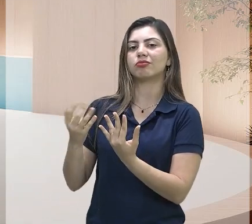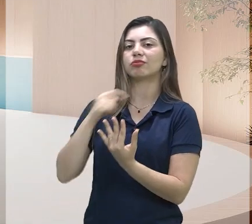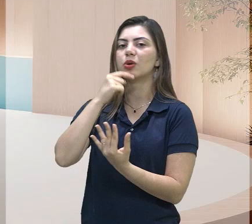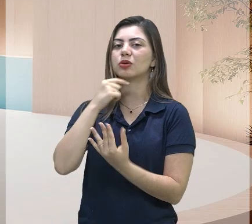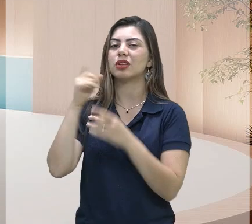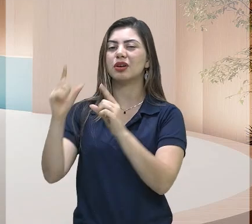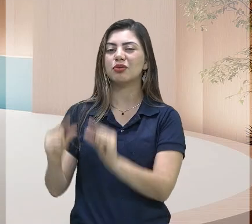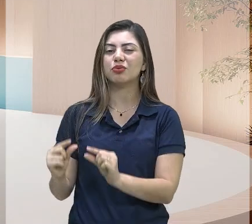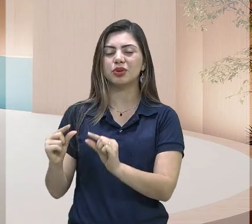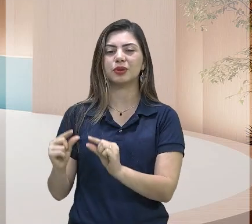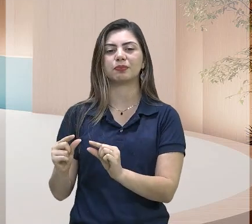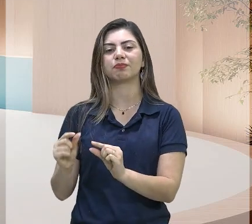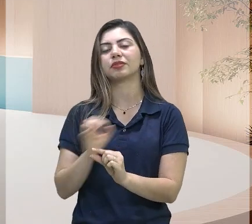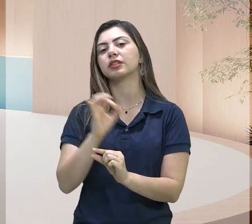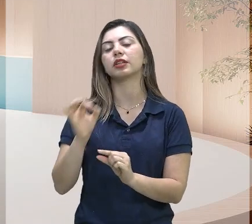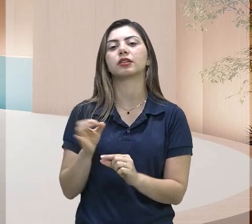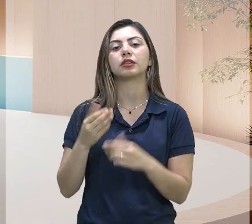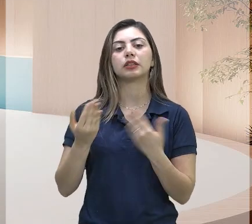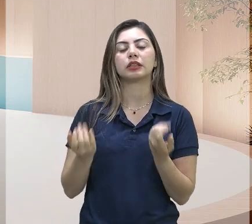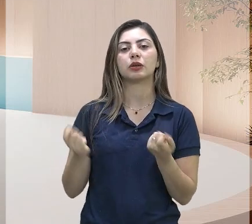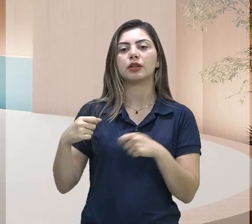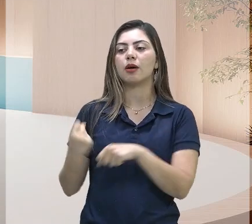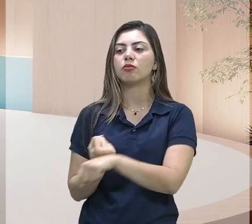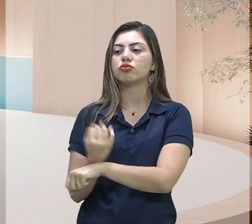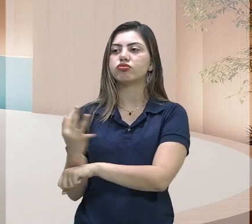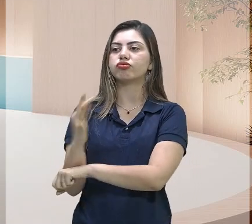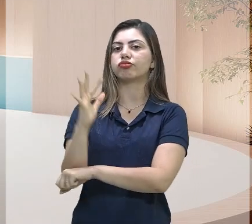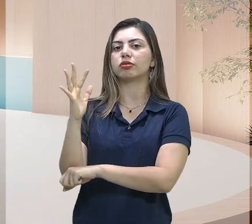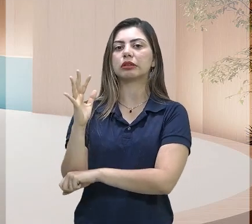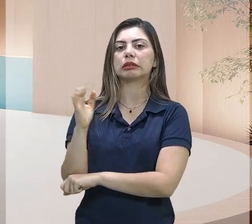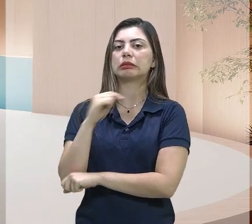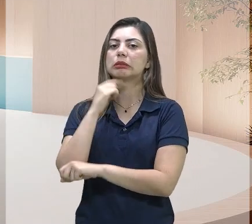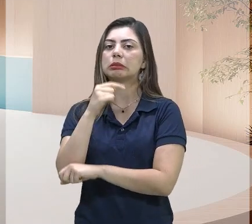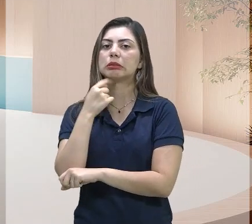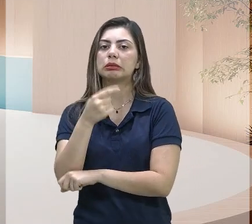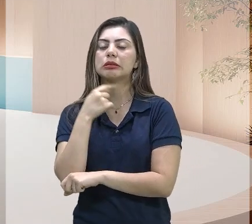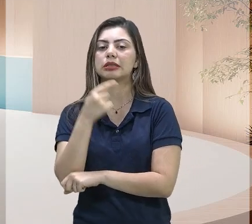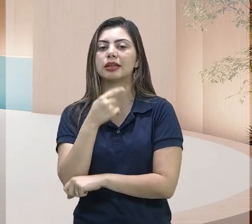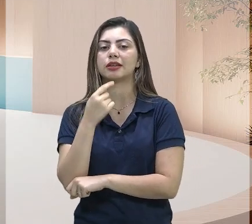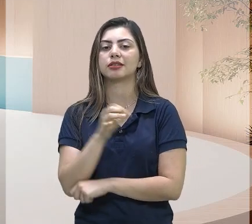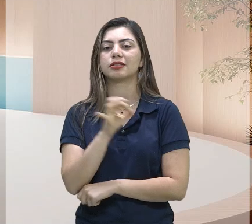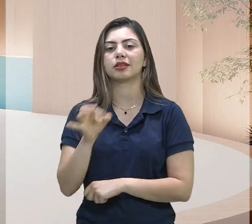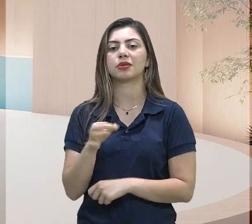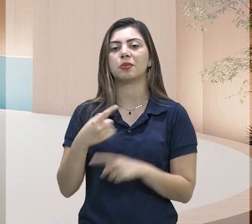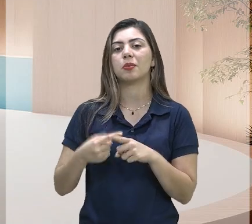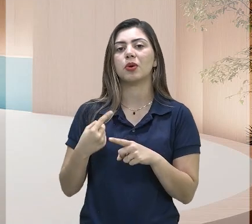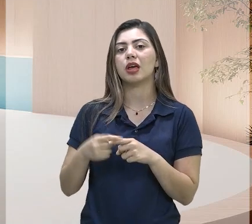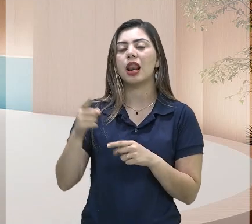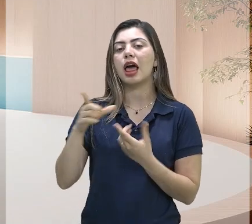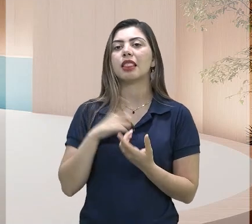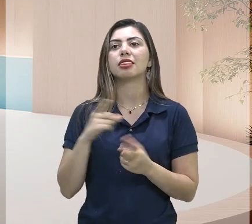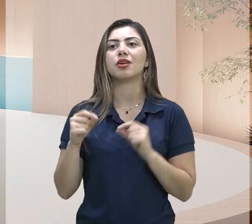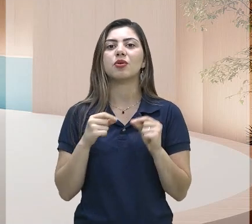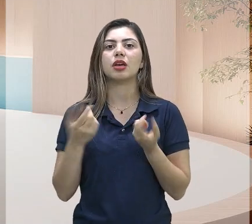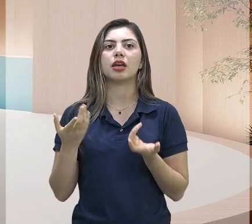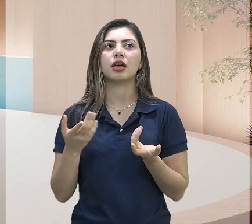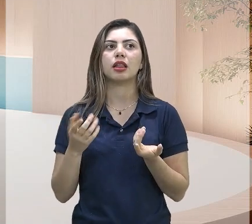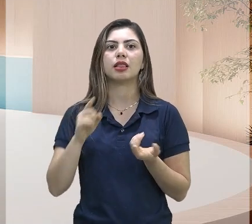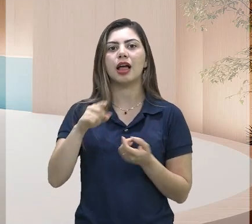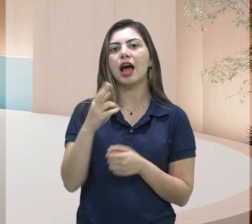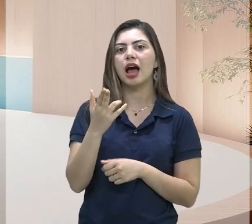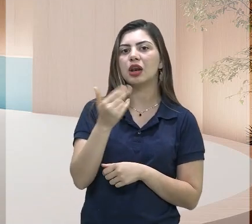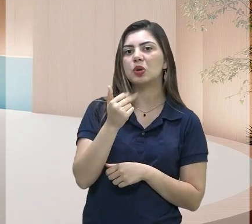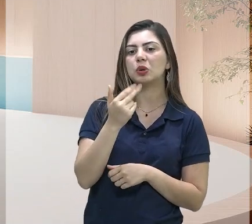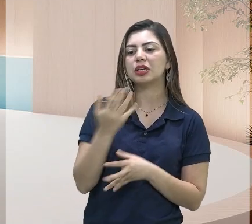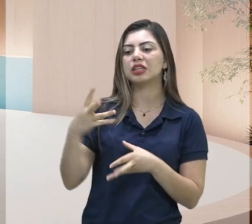Então, essa fertilidade do solo, do latossolo, não é tão alta porque não temos muito nutrientes presentes ali